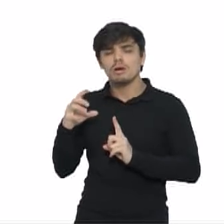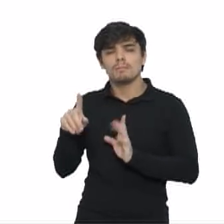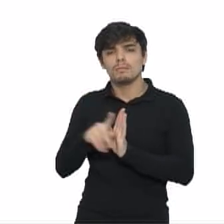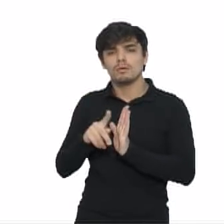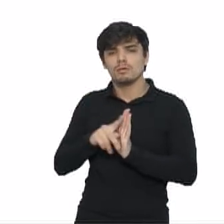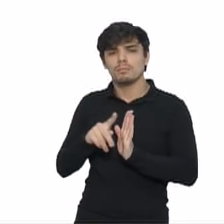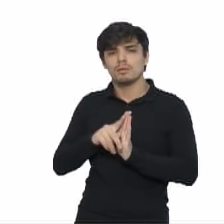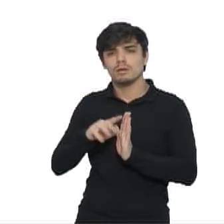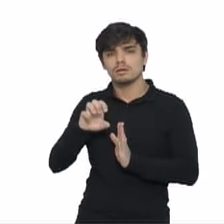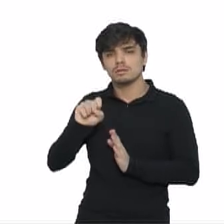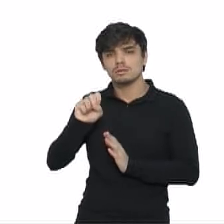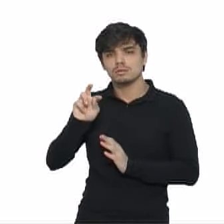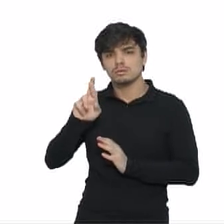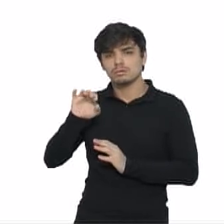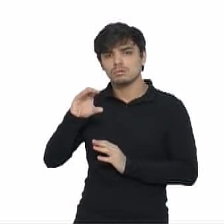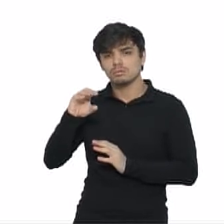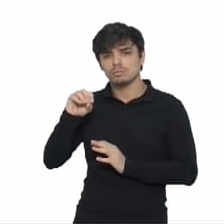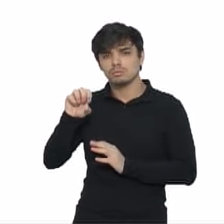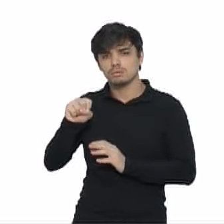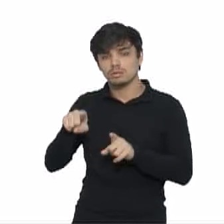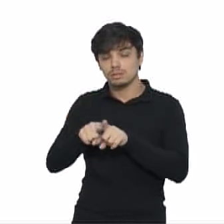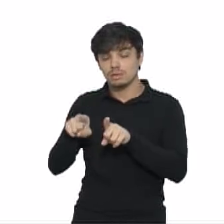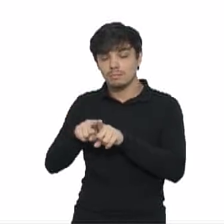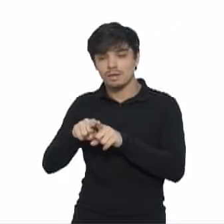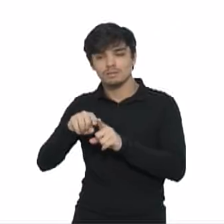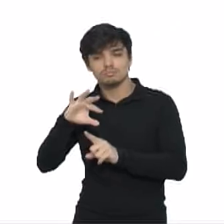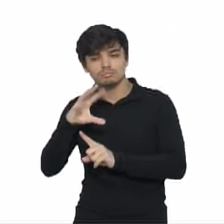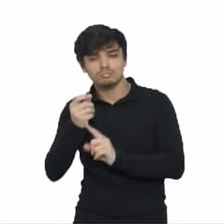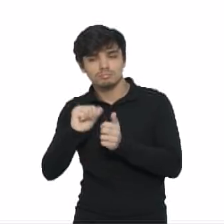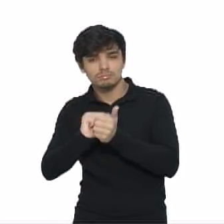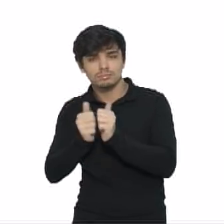etruscos e nos ideais artísticos gregos.